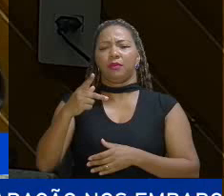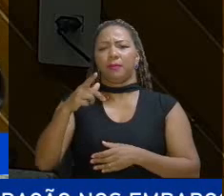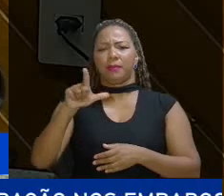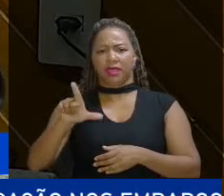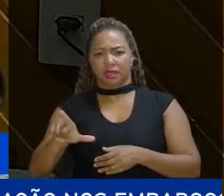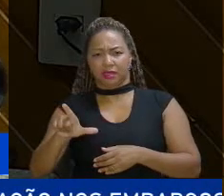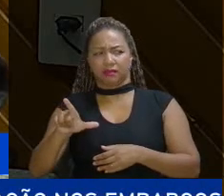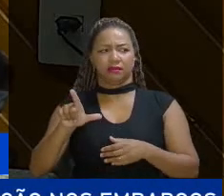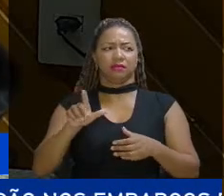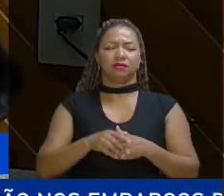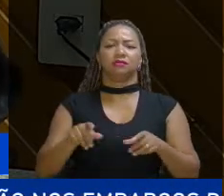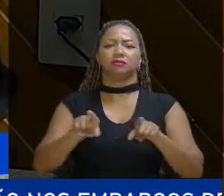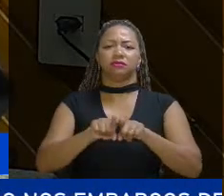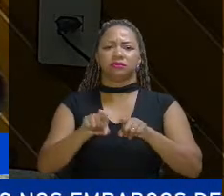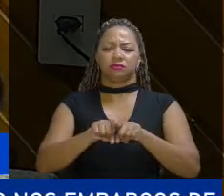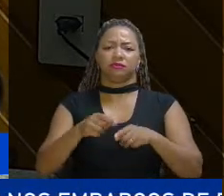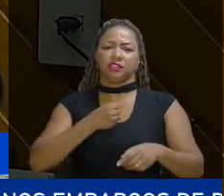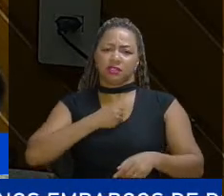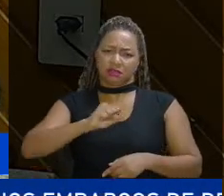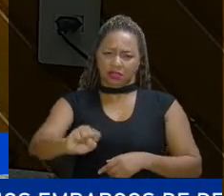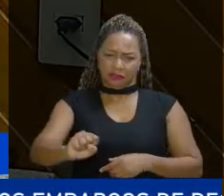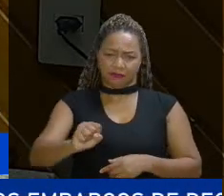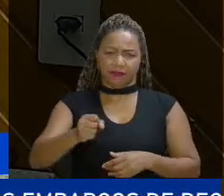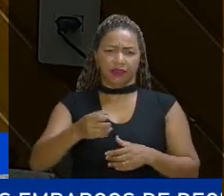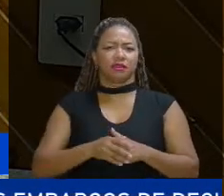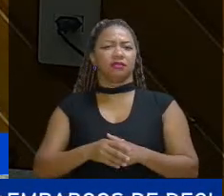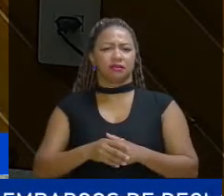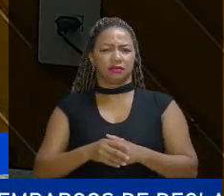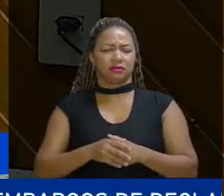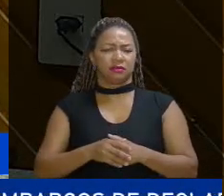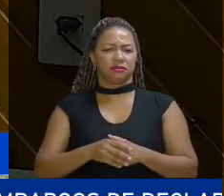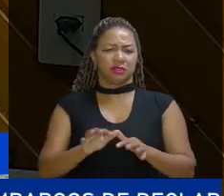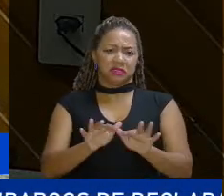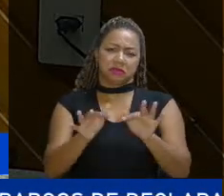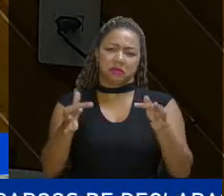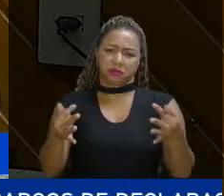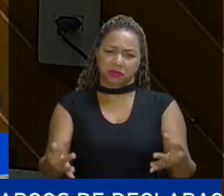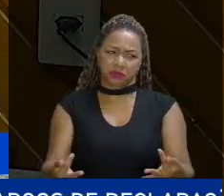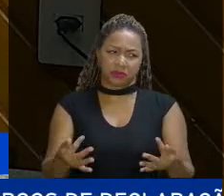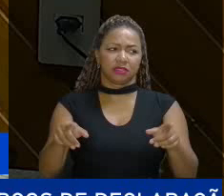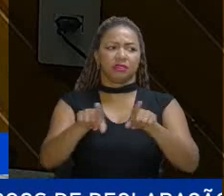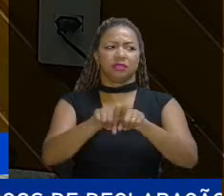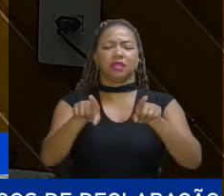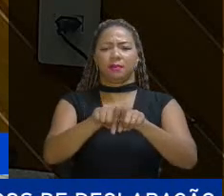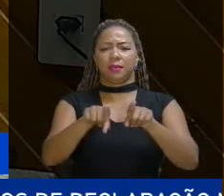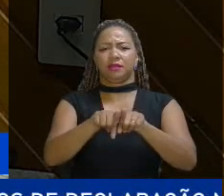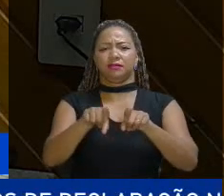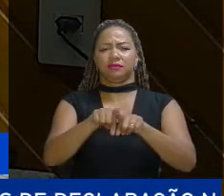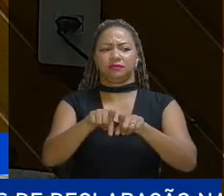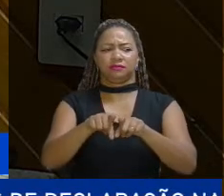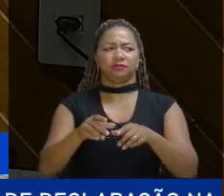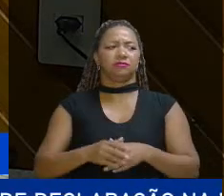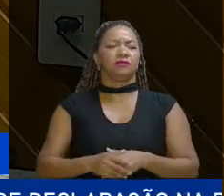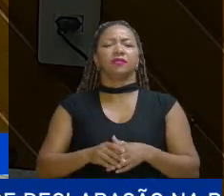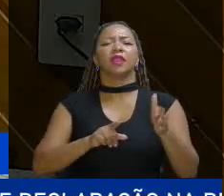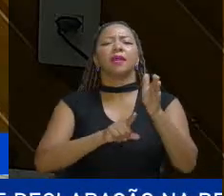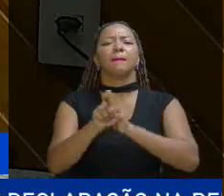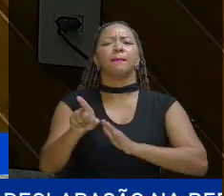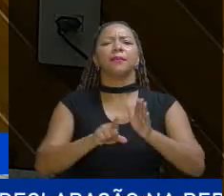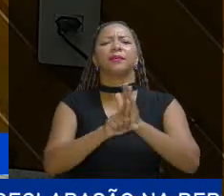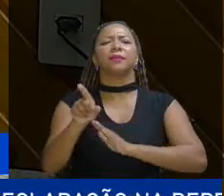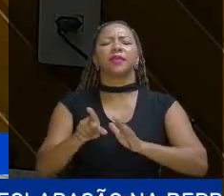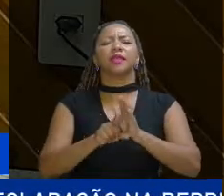que ele defende a legitimidade como assistente simples, né, e, ao mesmo tempo, questiona